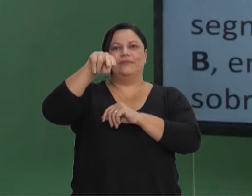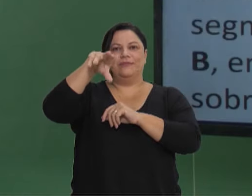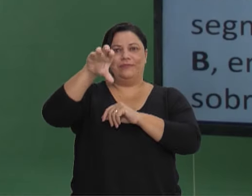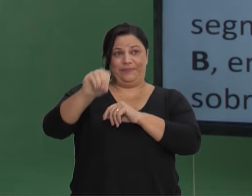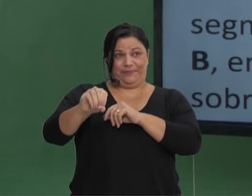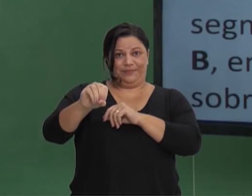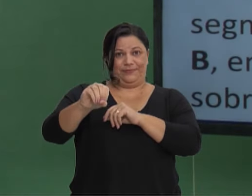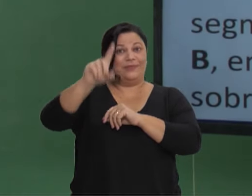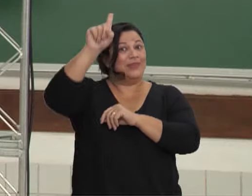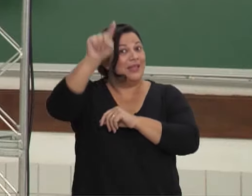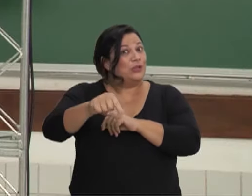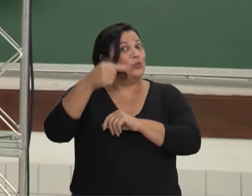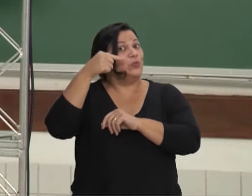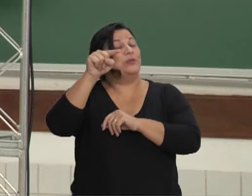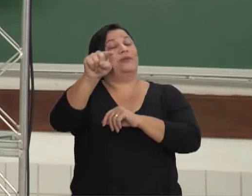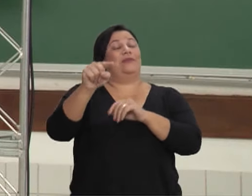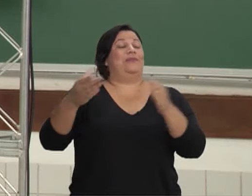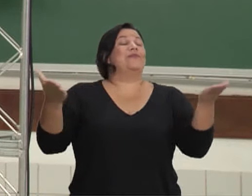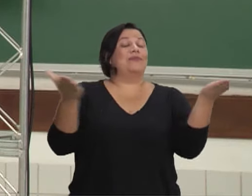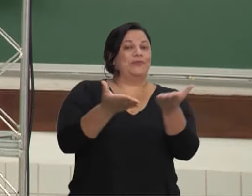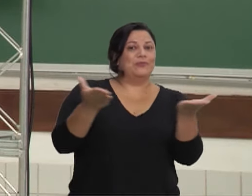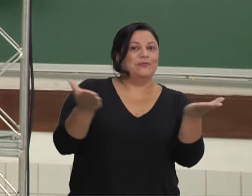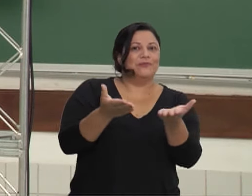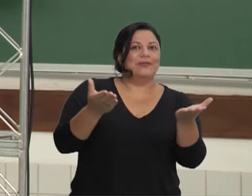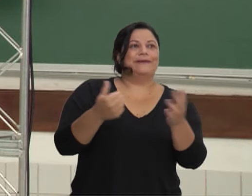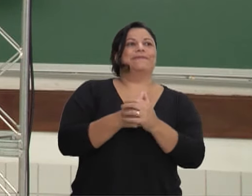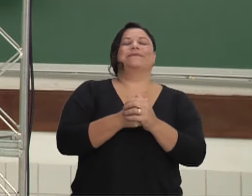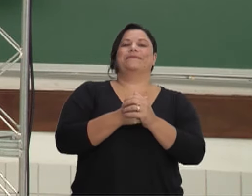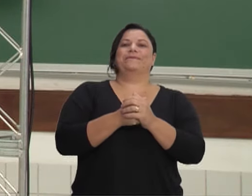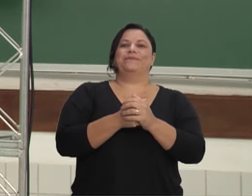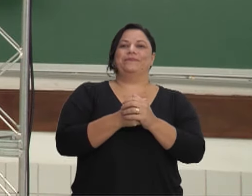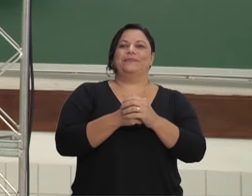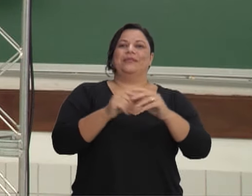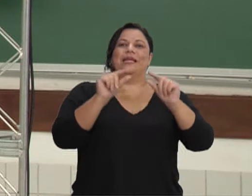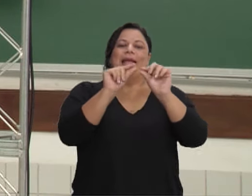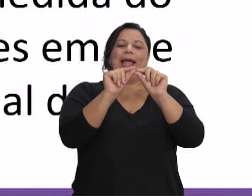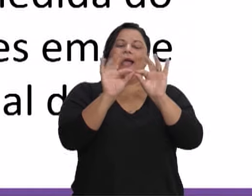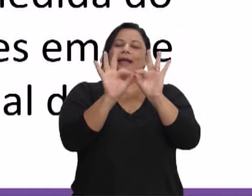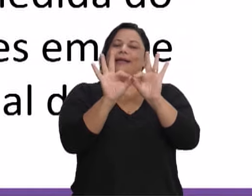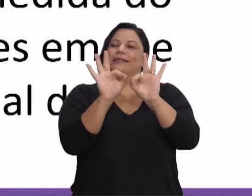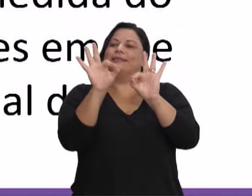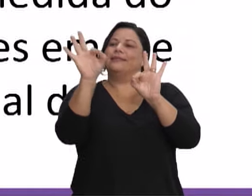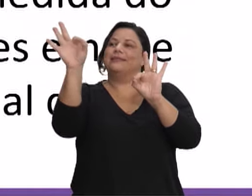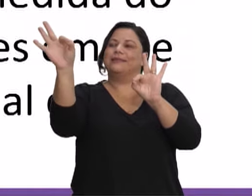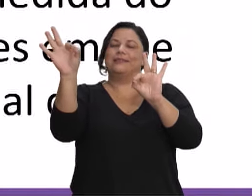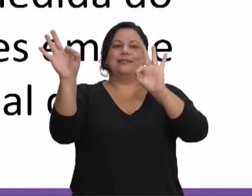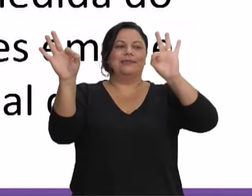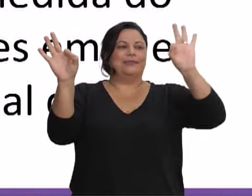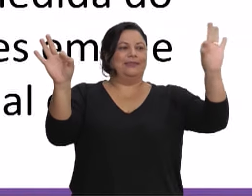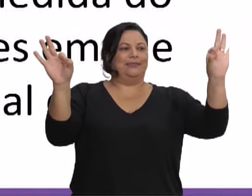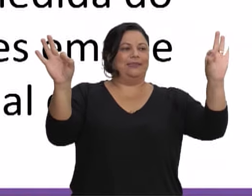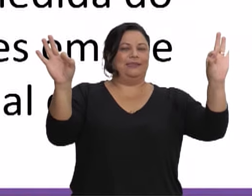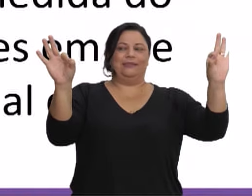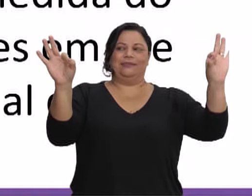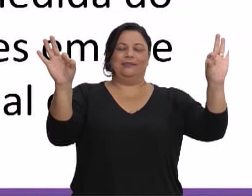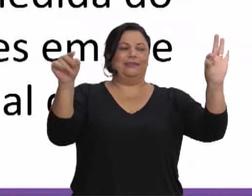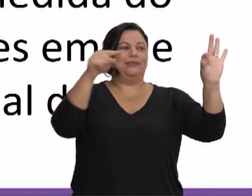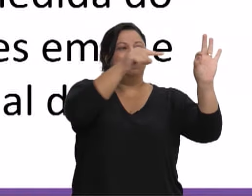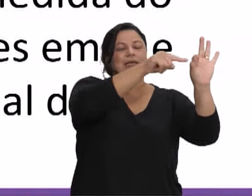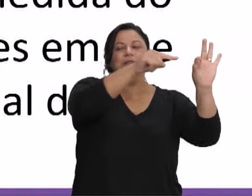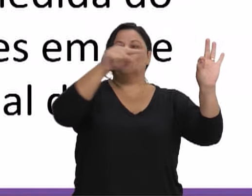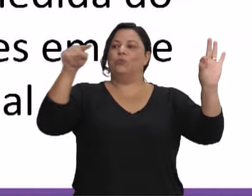que a gente vai falar na aula de hoje. É a distância entre um ponto e uma reta. Então, vamos pensar